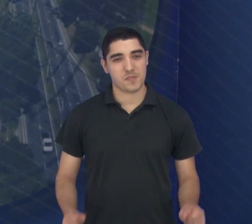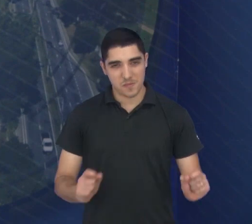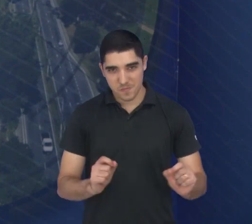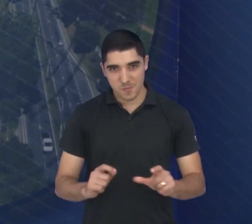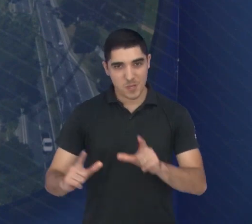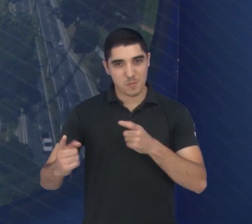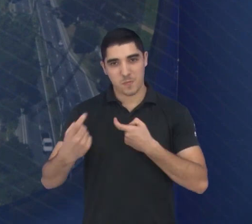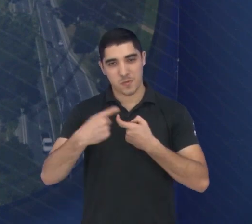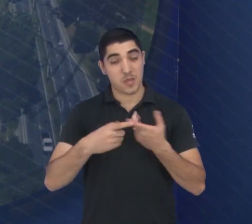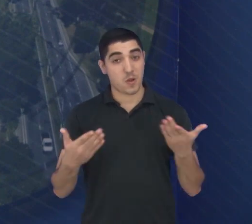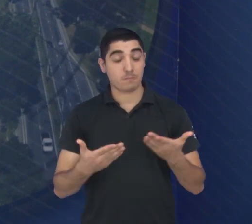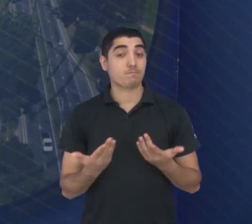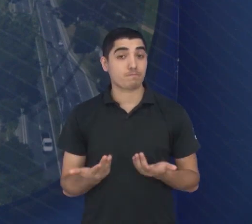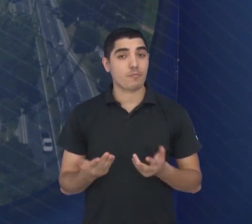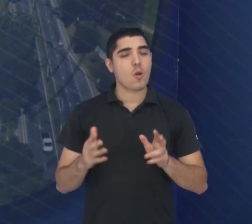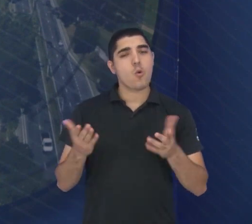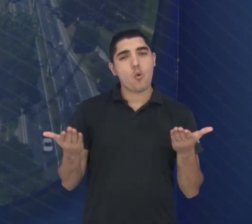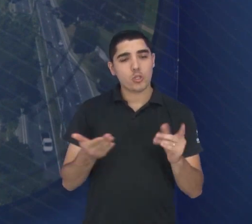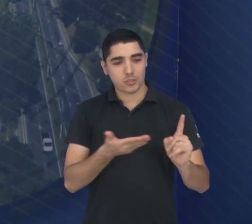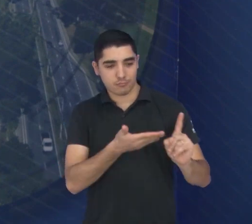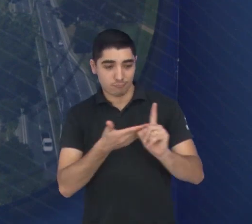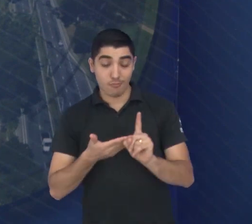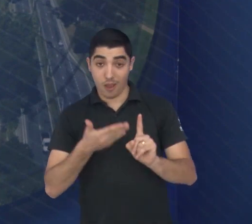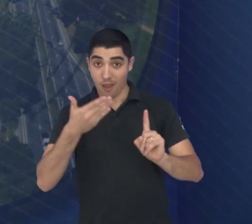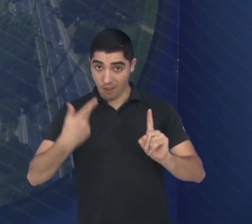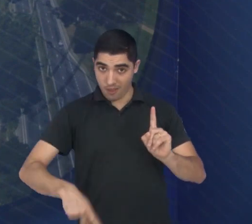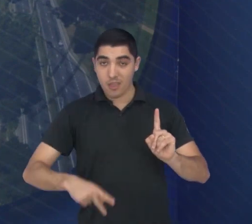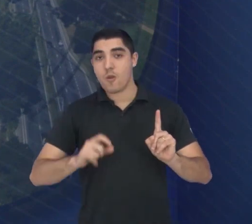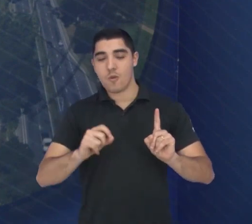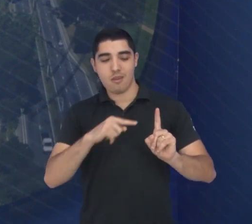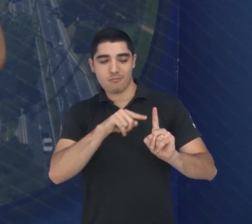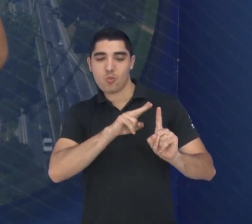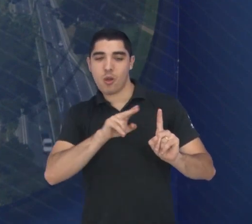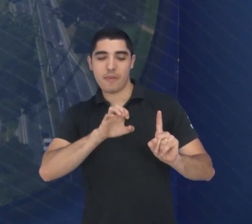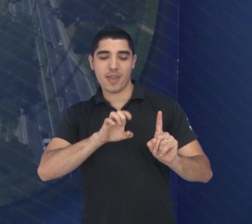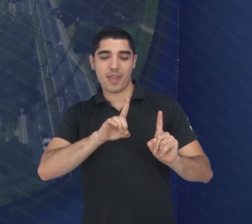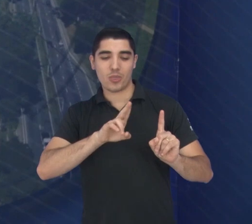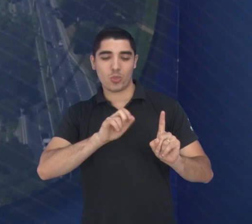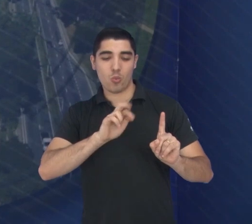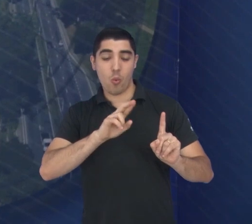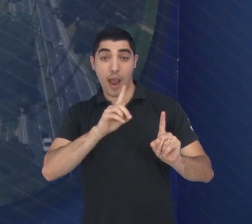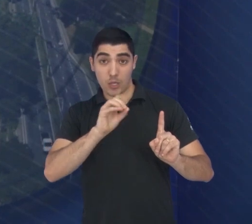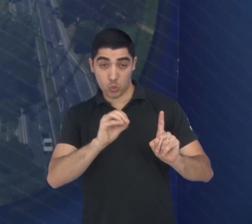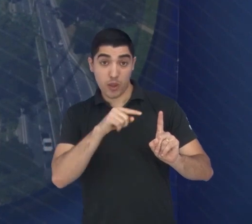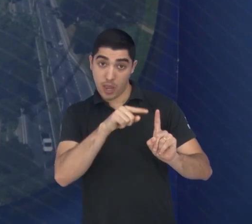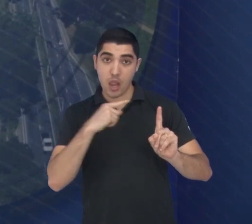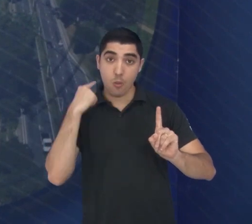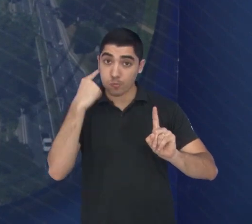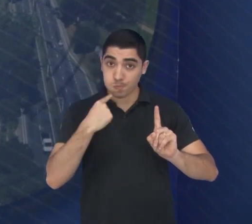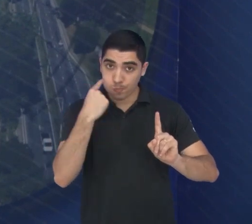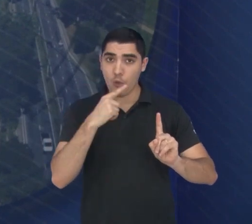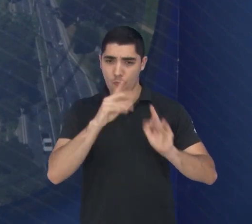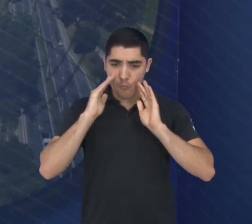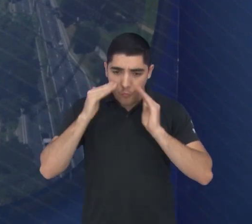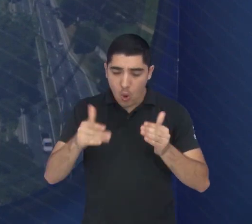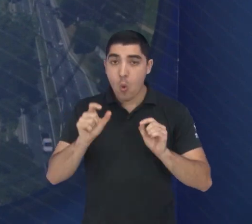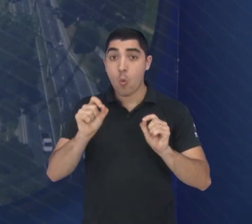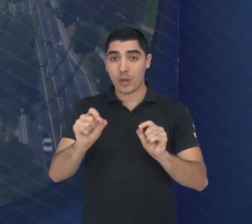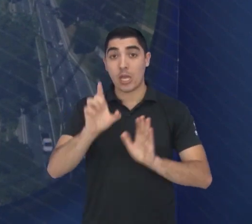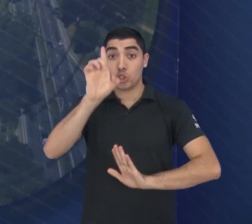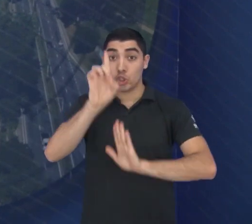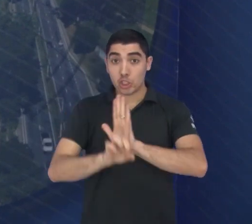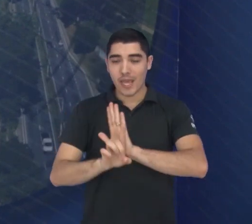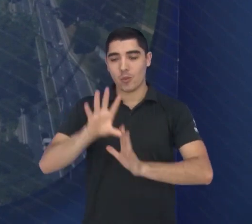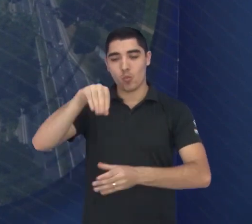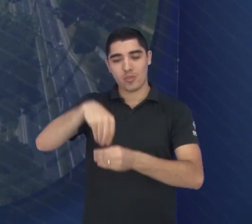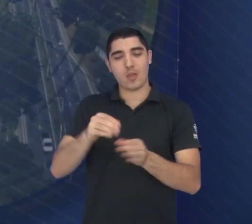Estamos de volta. Hoje eu estou recebendo aqui no estúdio o Eduardo Rachid, que é advogado especializado no direito